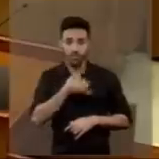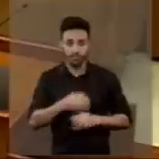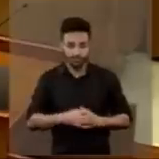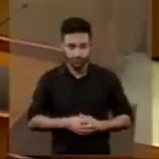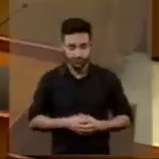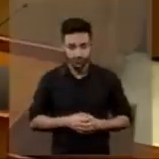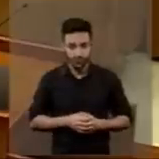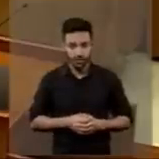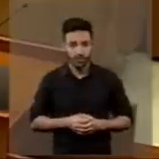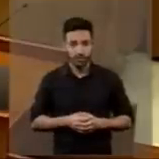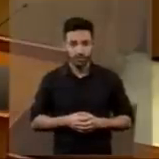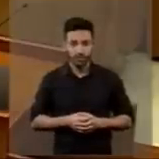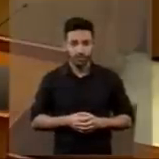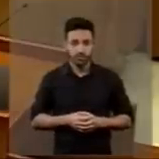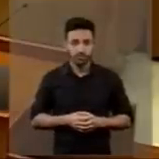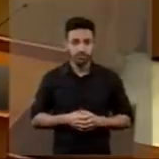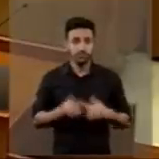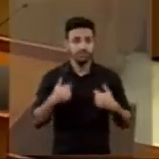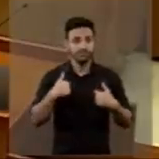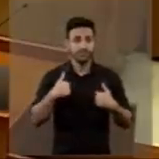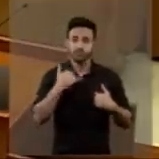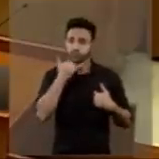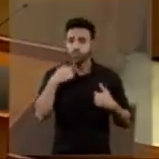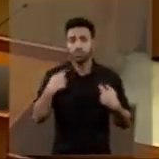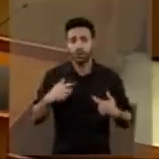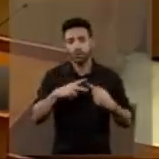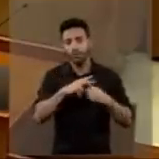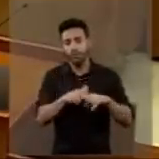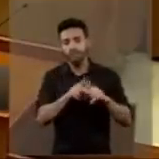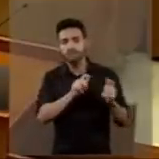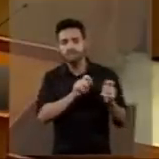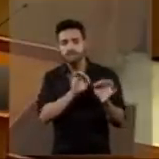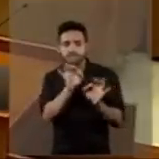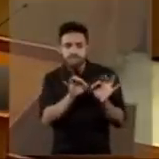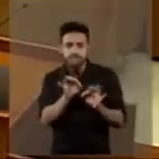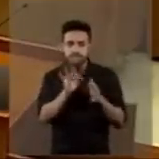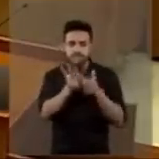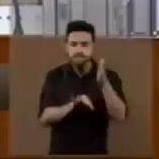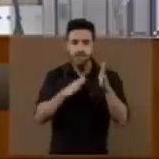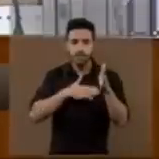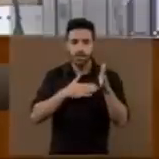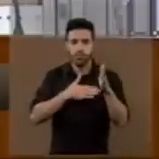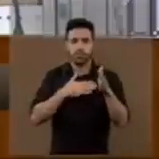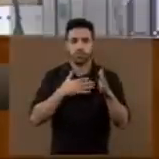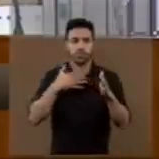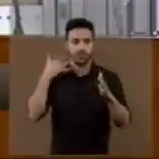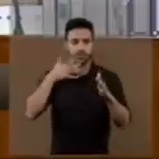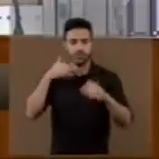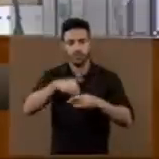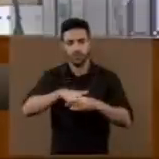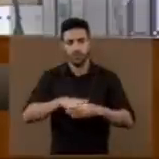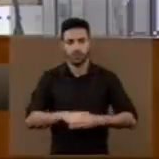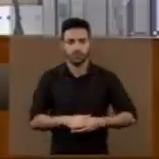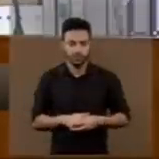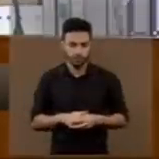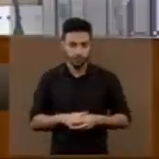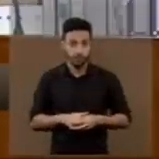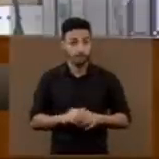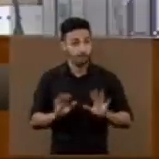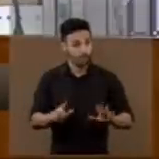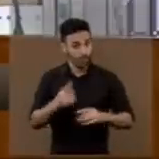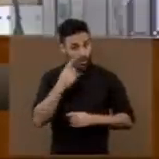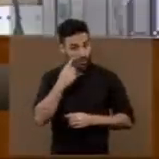precisaria do meu voto ser reajustado para formar o quórum? Olha, nós temos a seguinte situação.